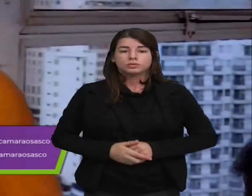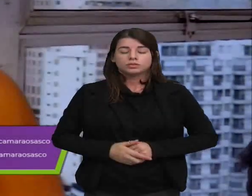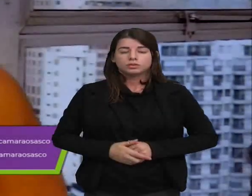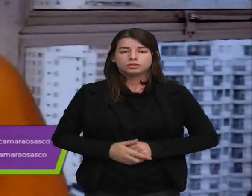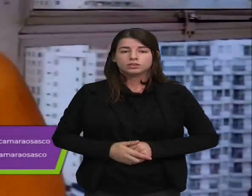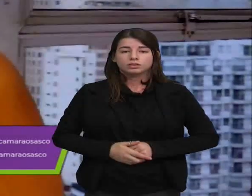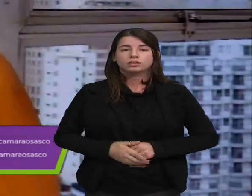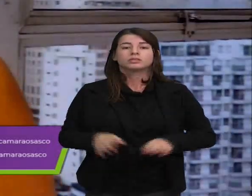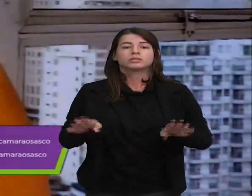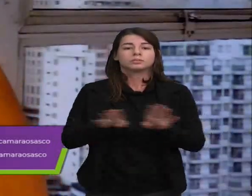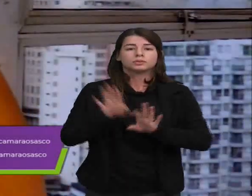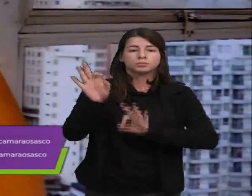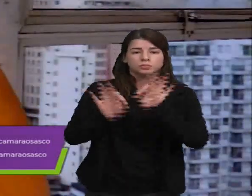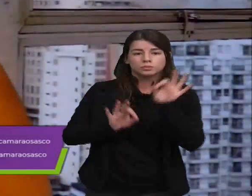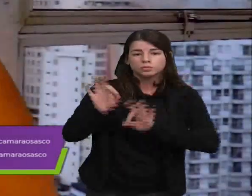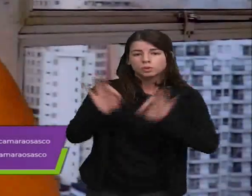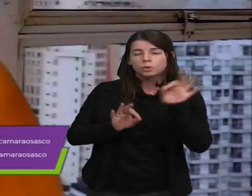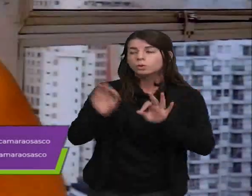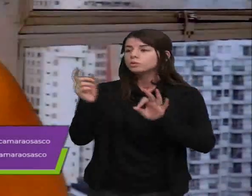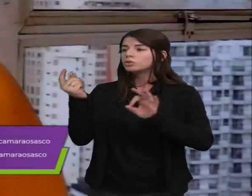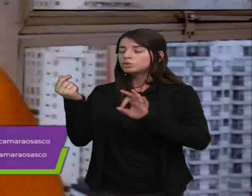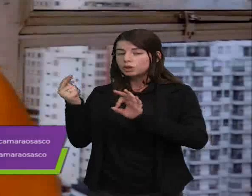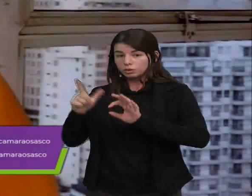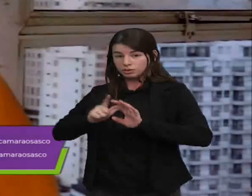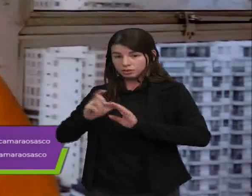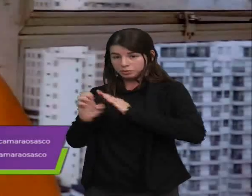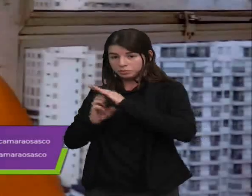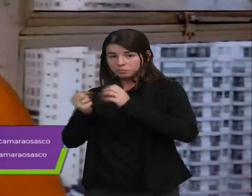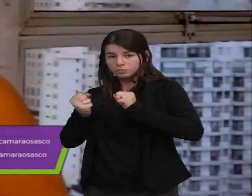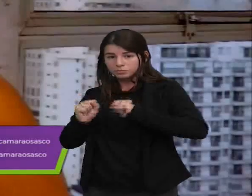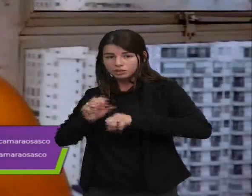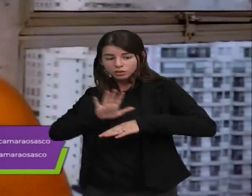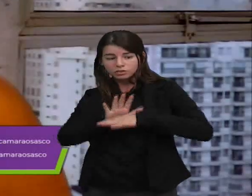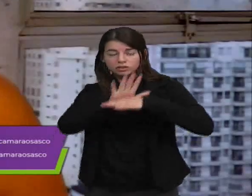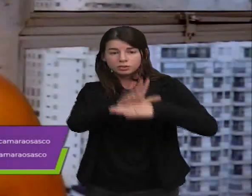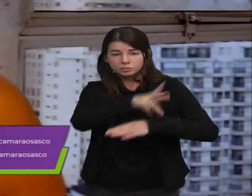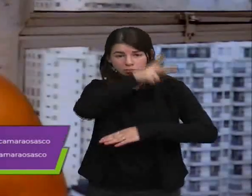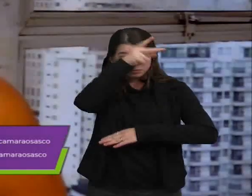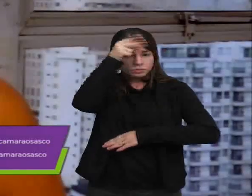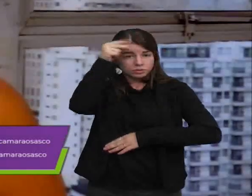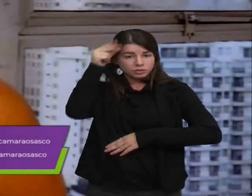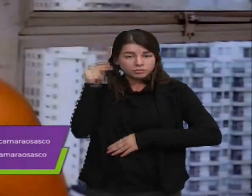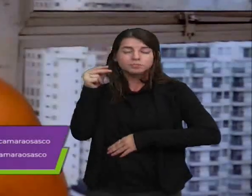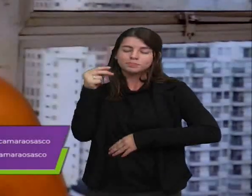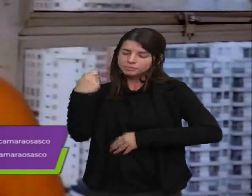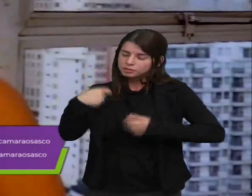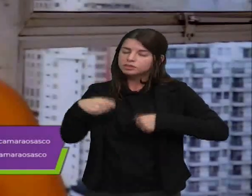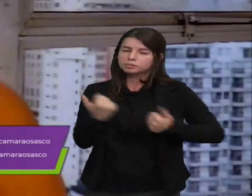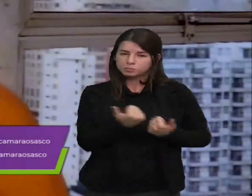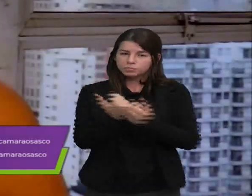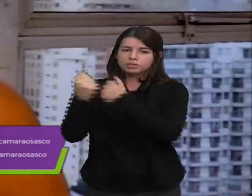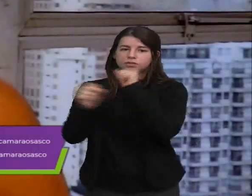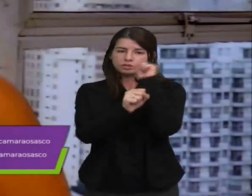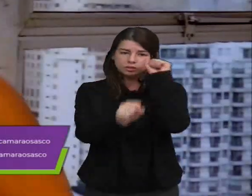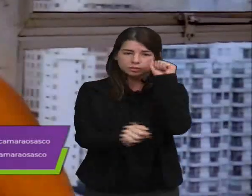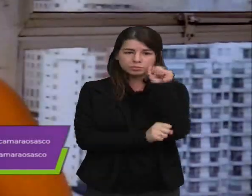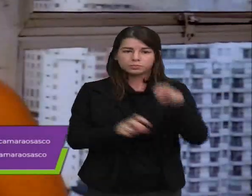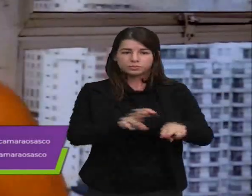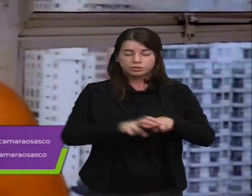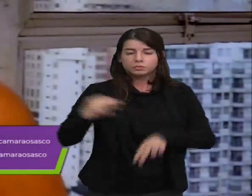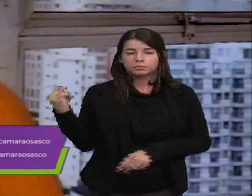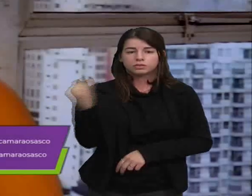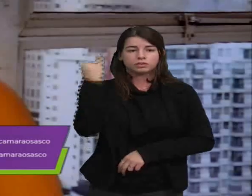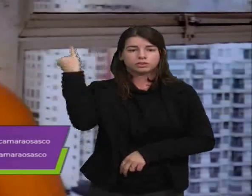também retorne o seu lucro para as cidades, para a população, para as prefeituras, a Sabesp tem que ser defendida. Por isso é muito importante uma cidade como